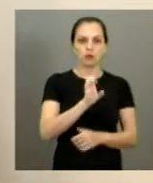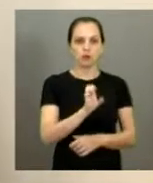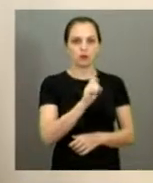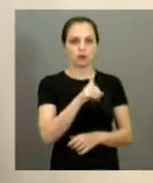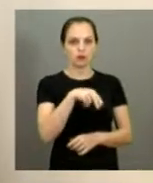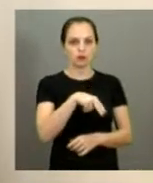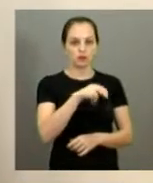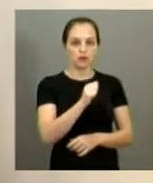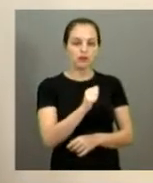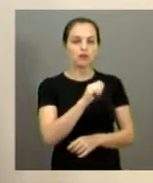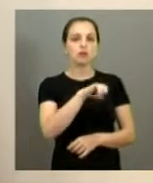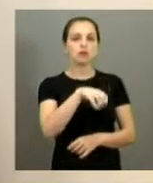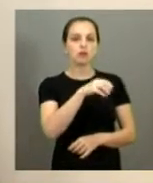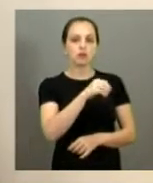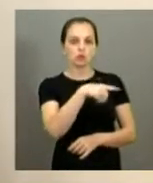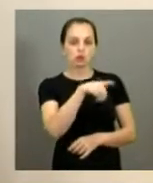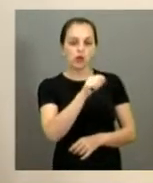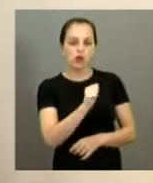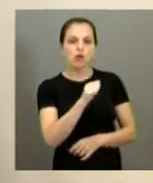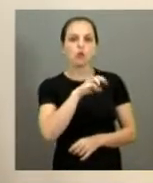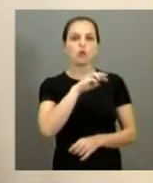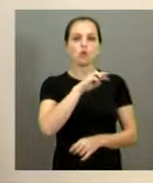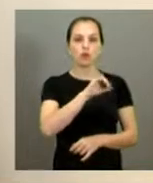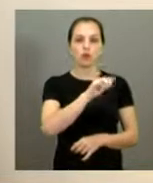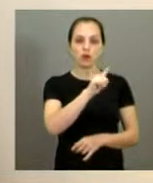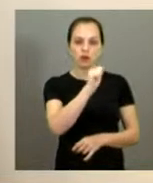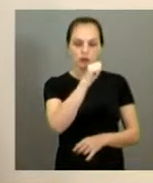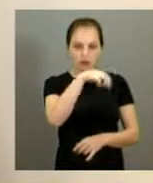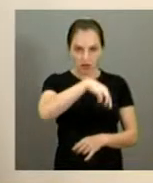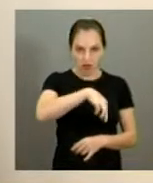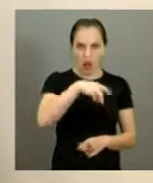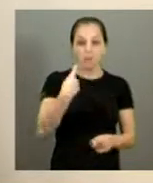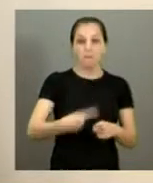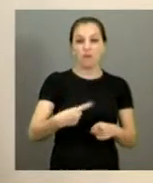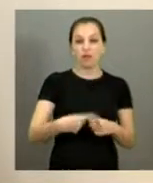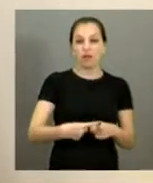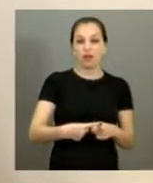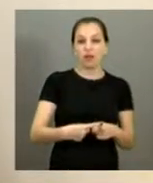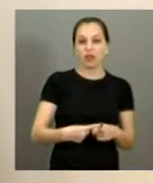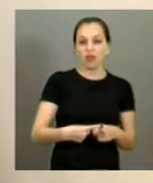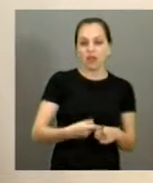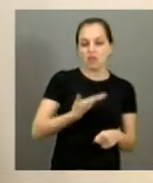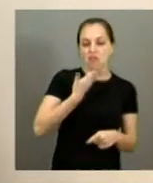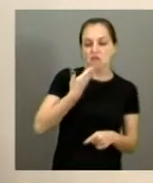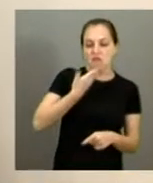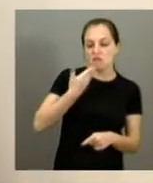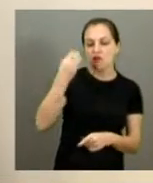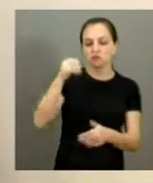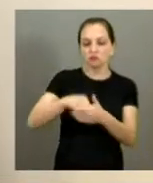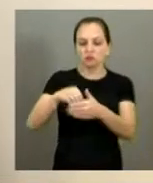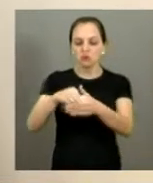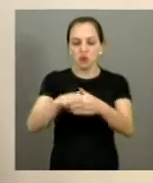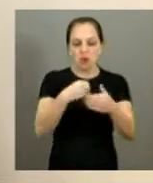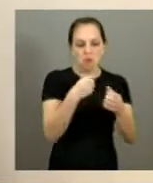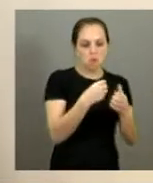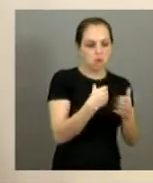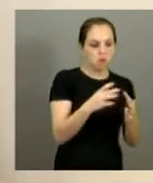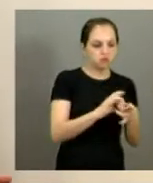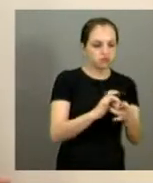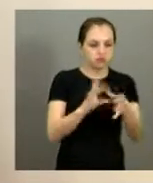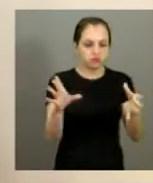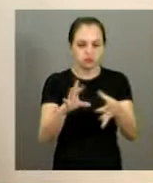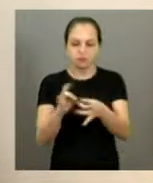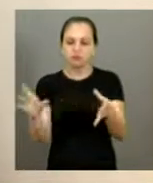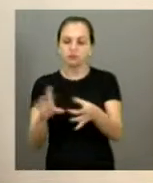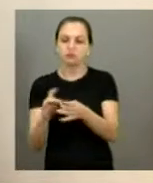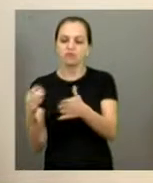joão farias william afonso porque não é fácil ser candidato largar tudo correr atrás